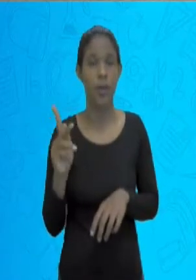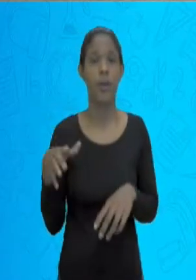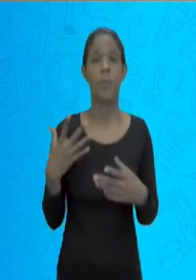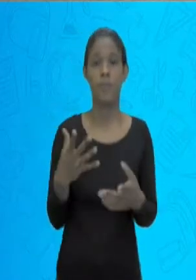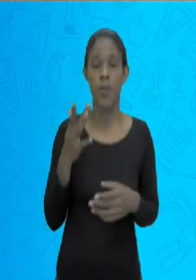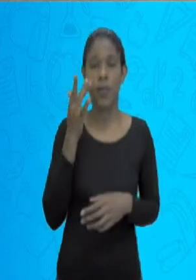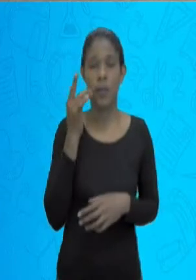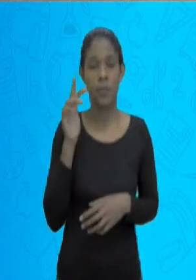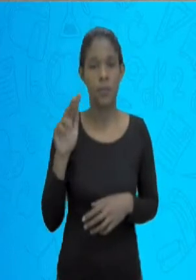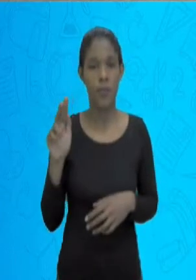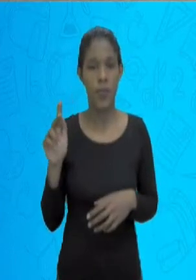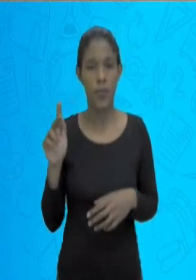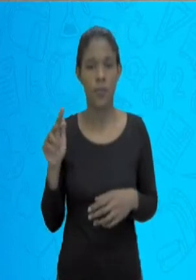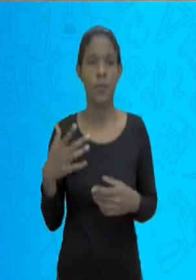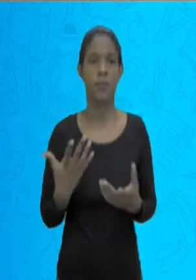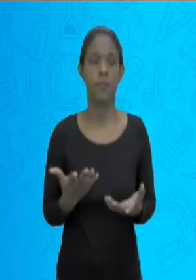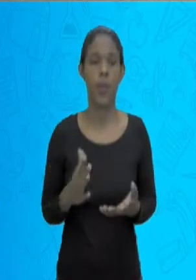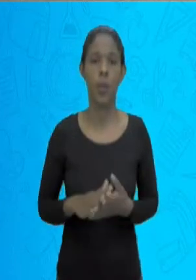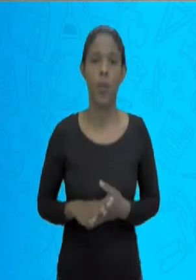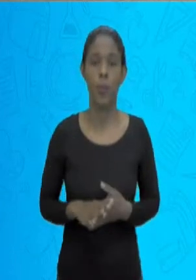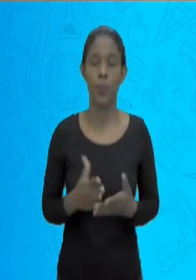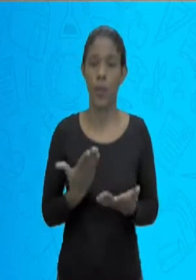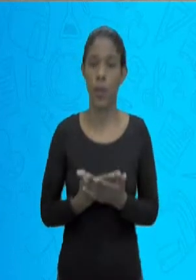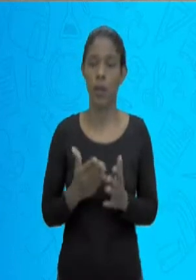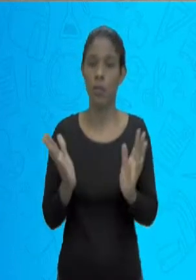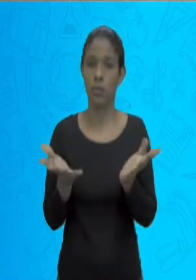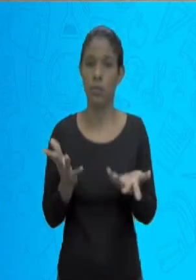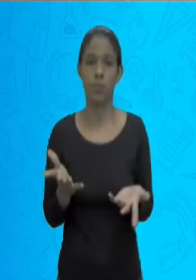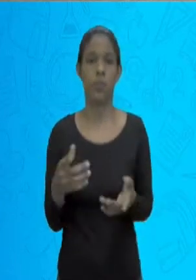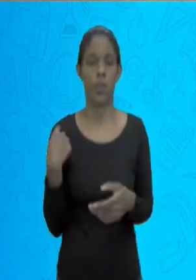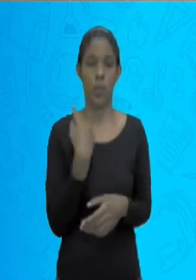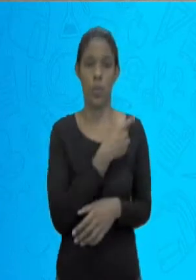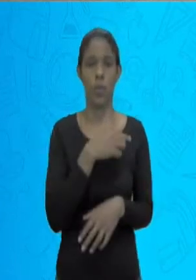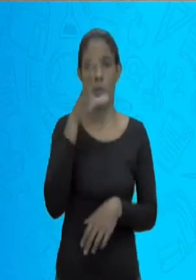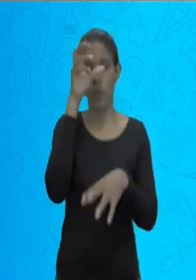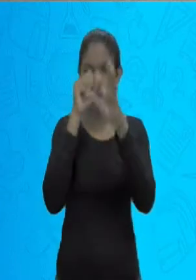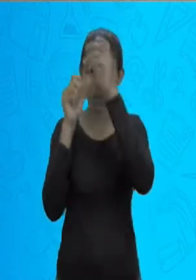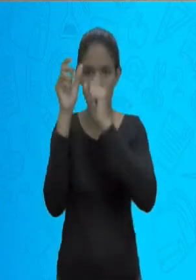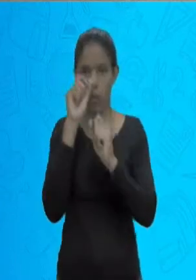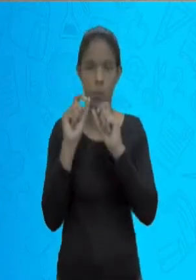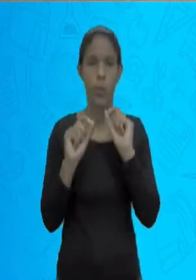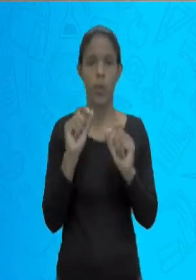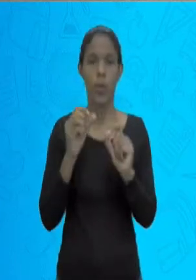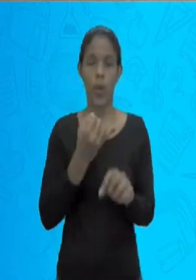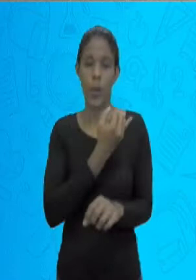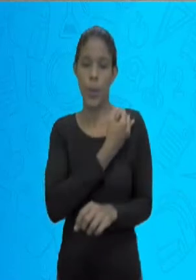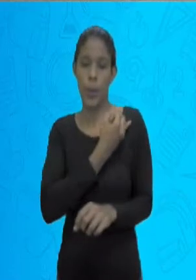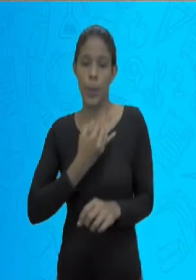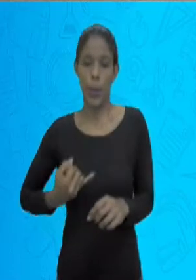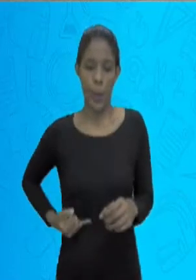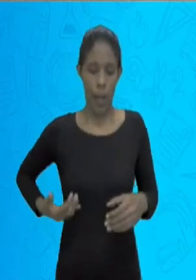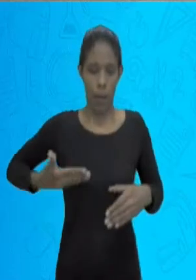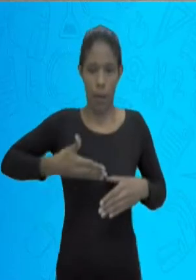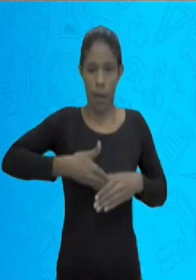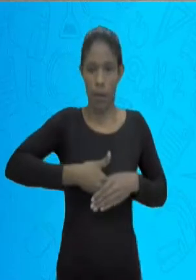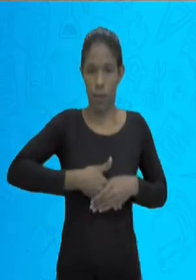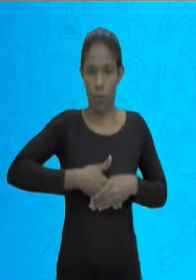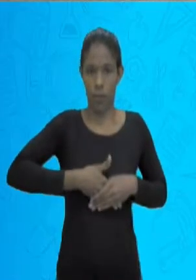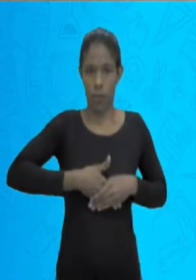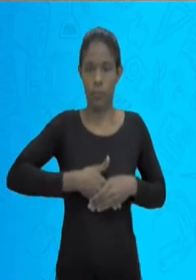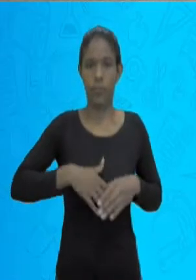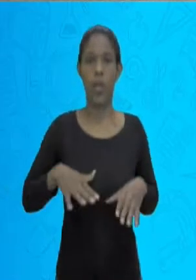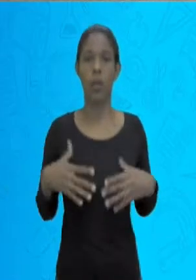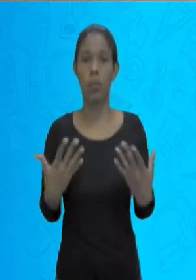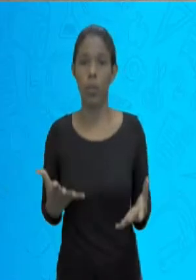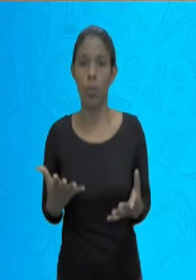Valadares. Nesta aula, vamos falar sobre o Império Napoleônico. Durante a